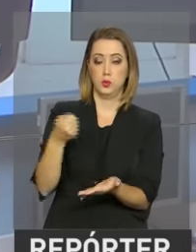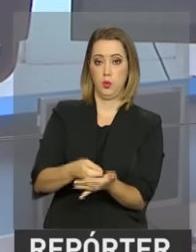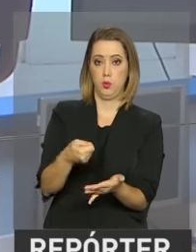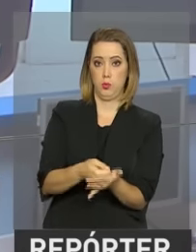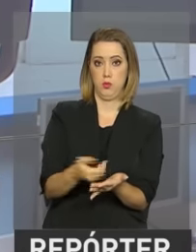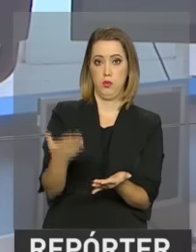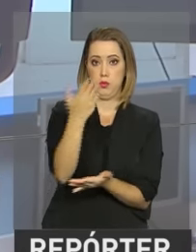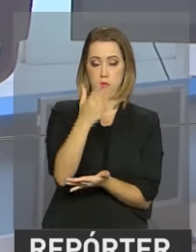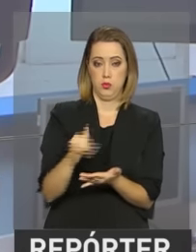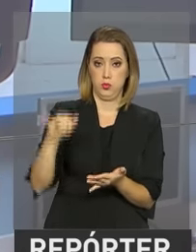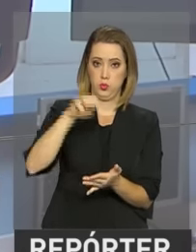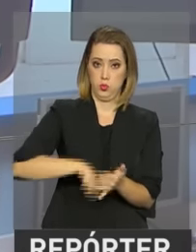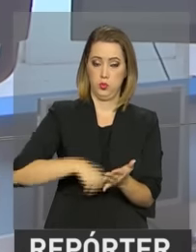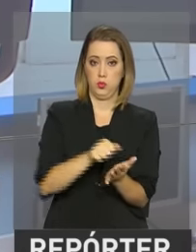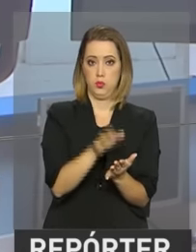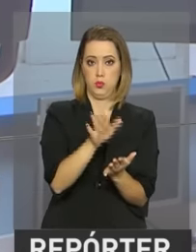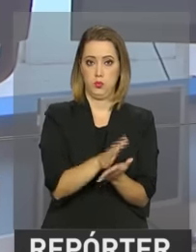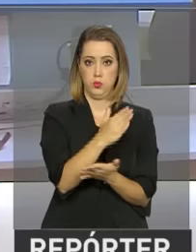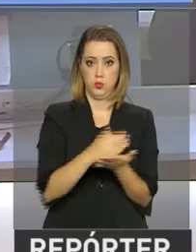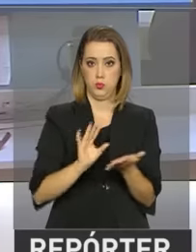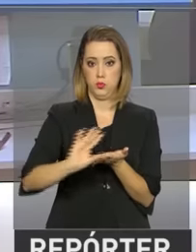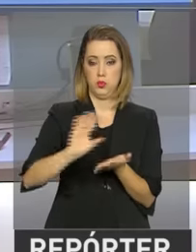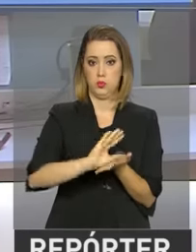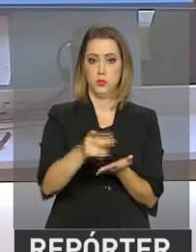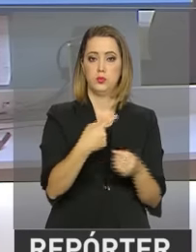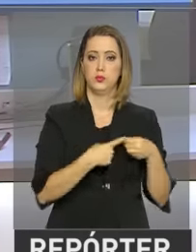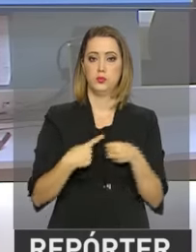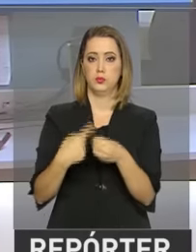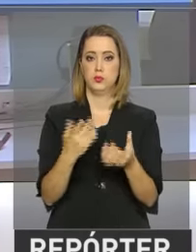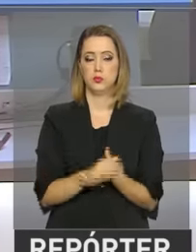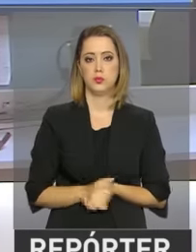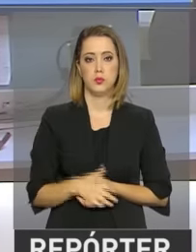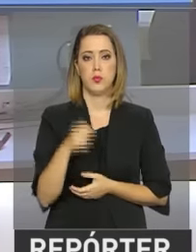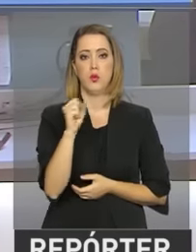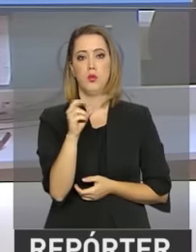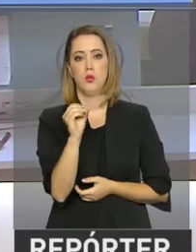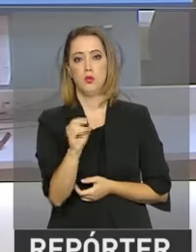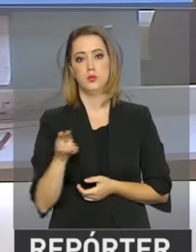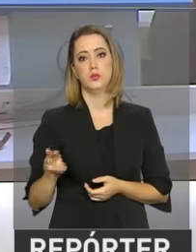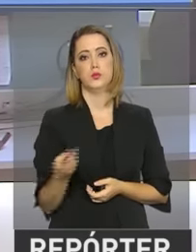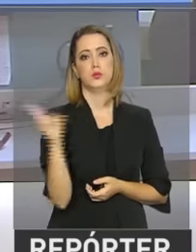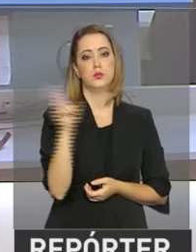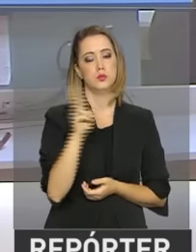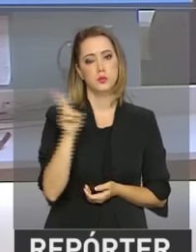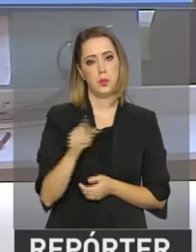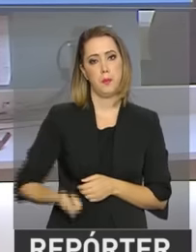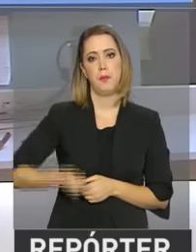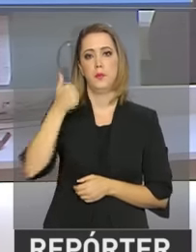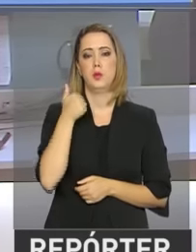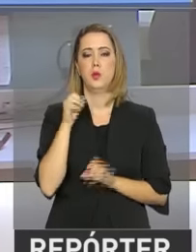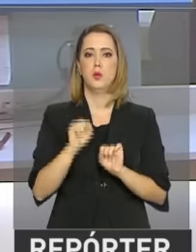serão divididos entre os municípios e r 850 milhões deais vão reforçar o ensino médio no